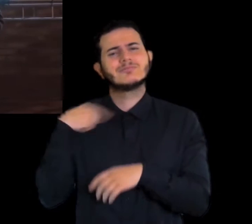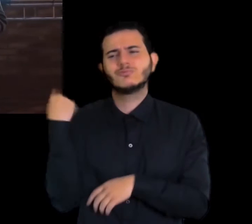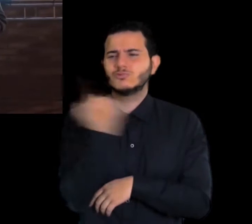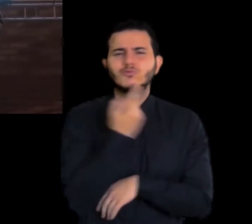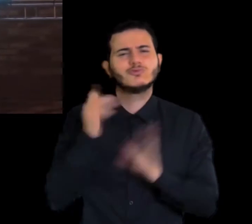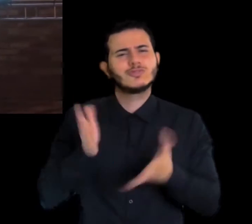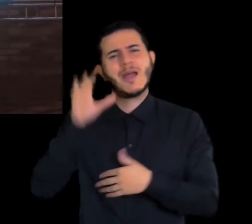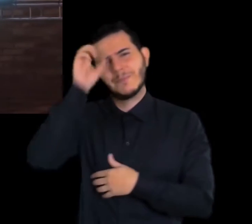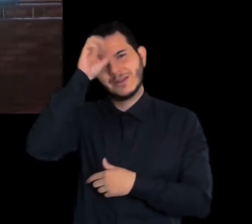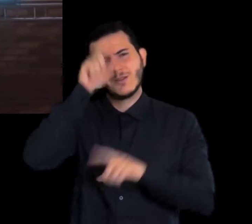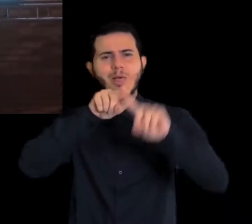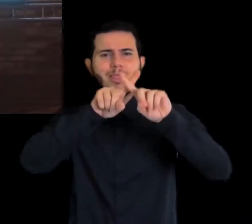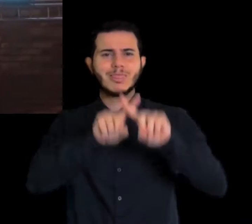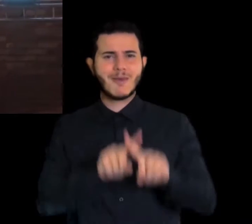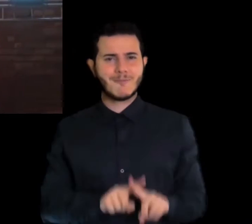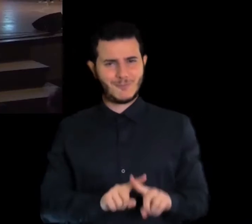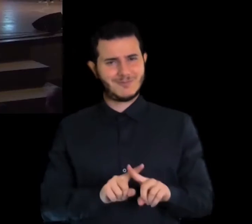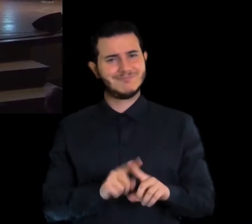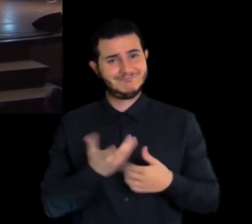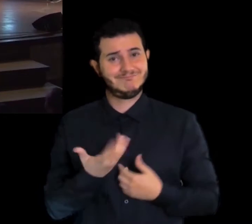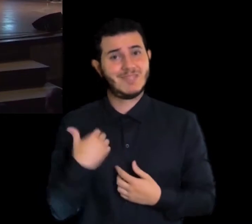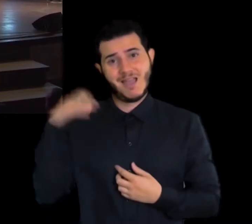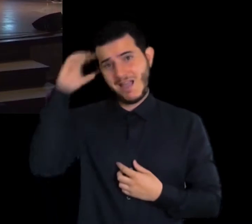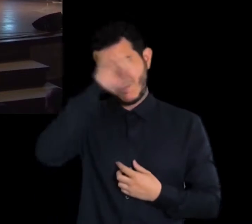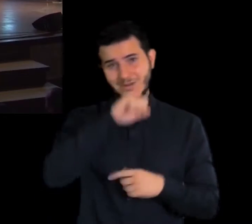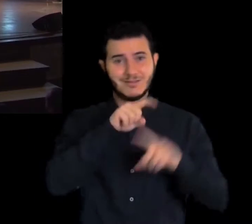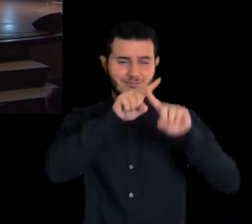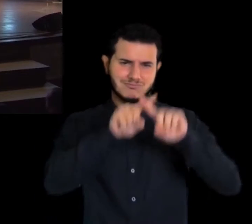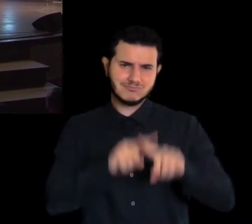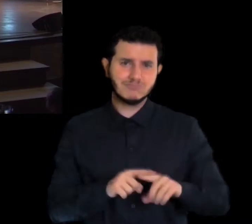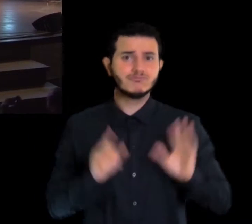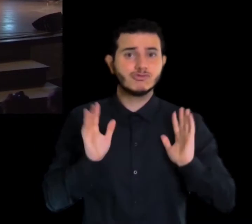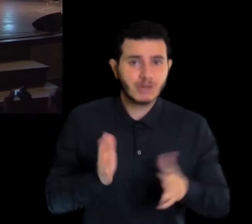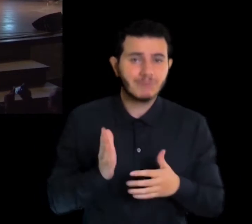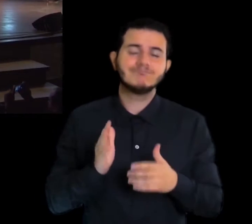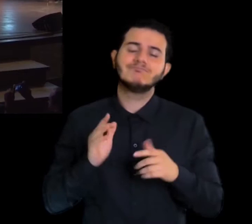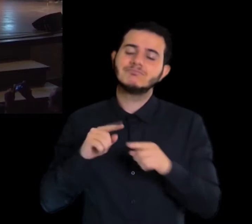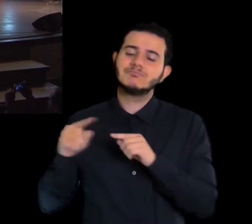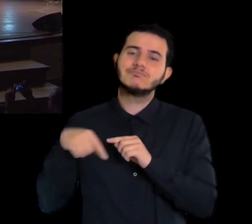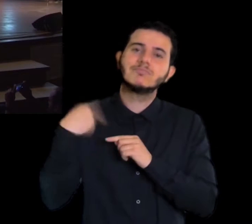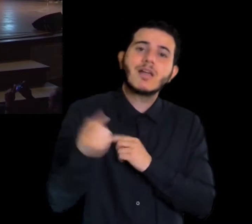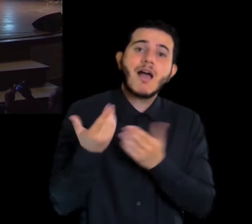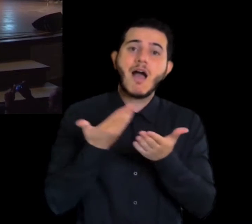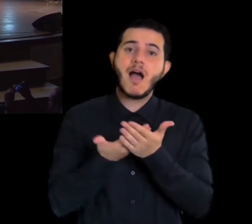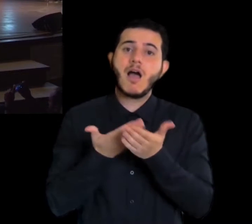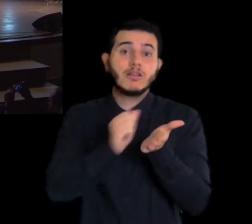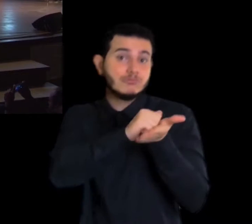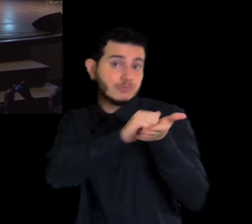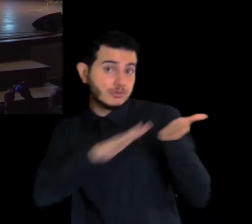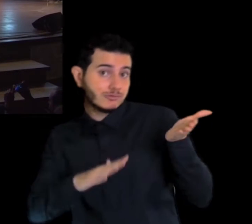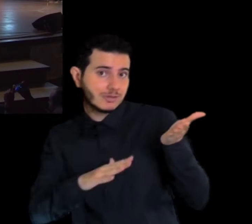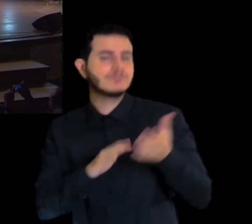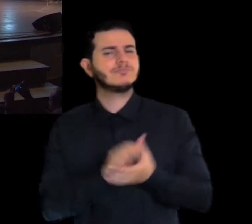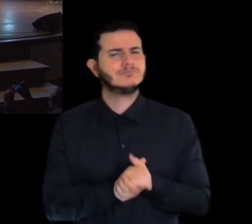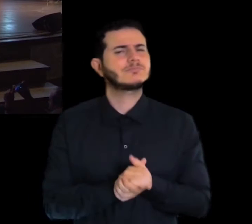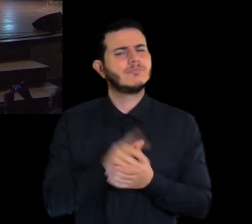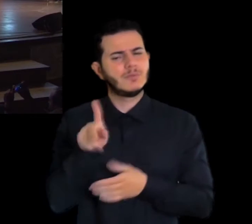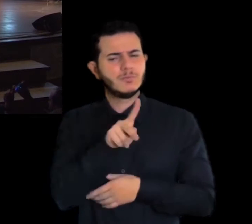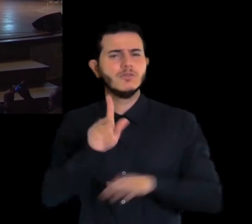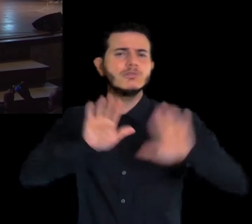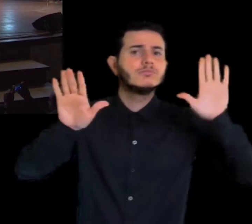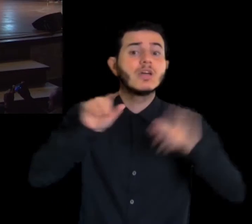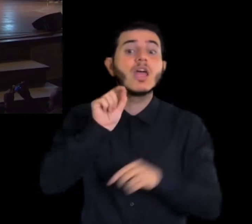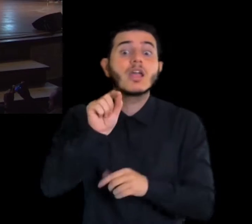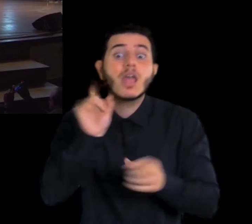aqui passaram. E depois da gente aprender tabuada, na aula seguinte, a professora fez um exercício, e nesse exercício ela disse o